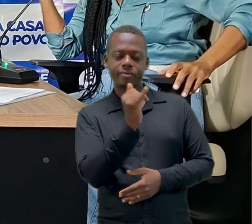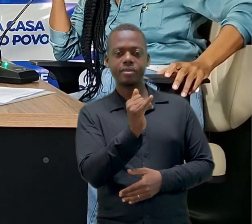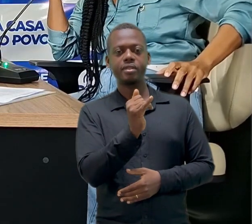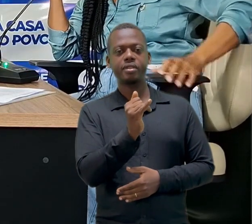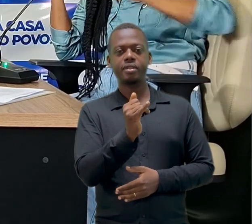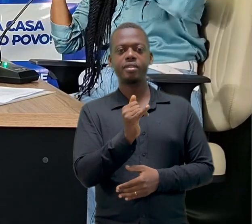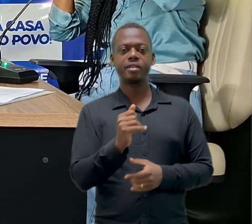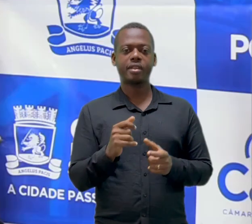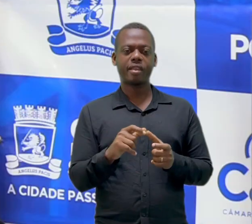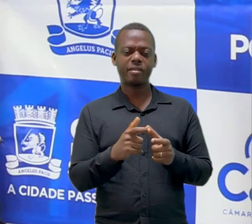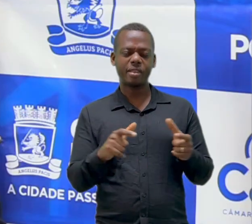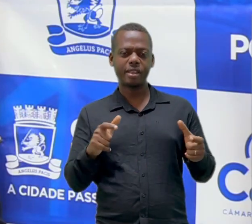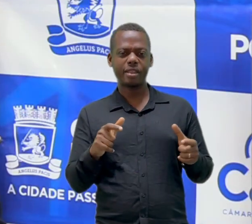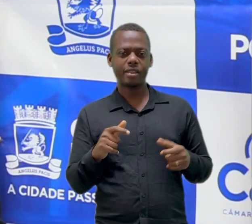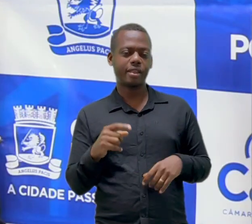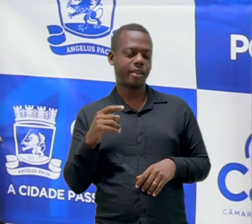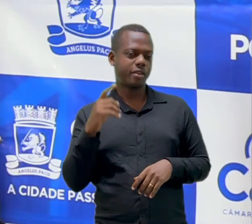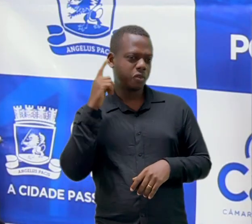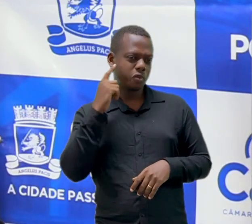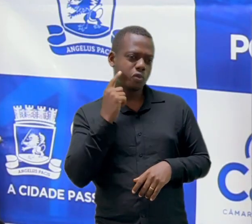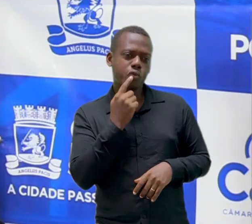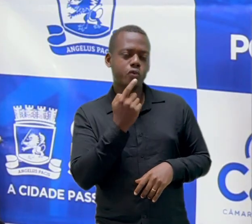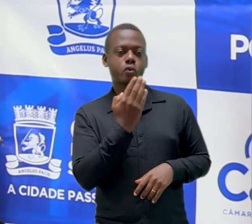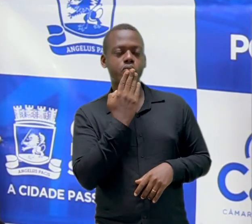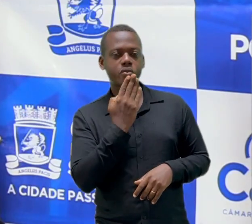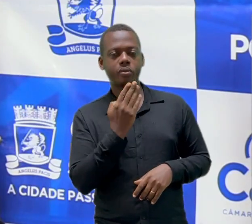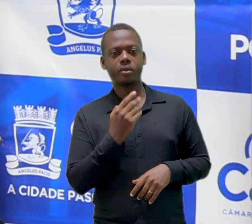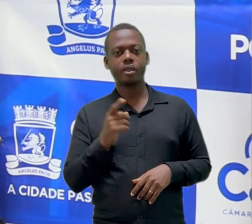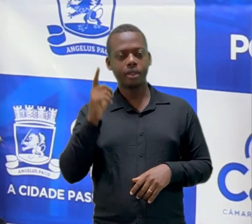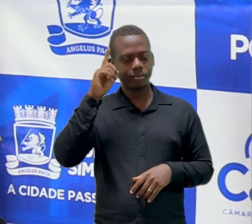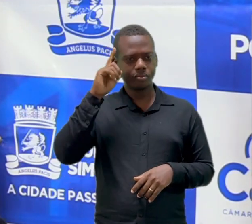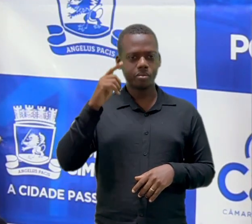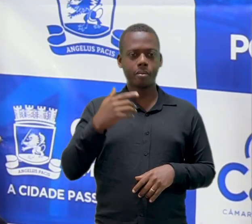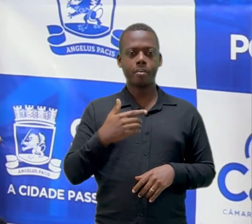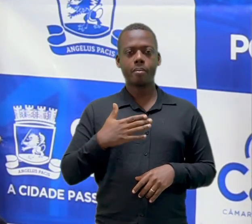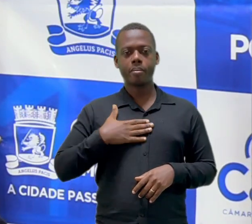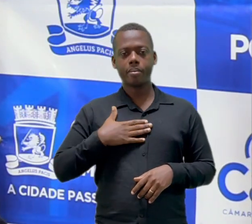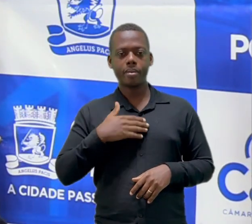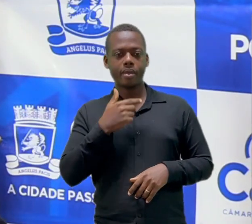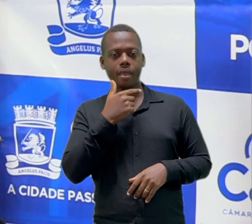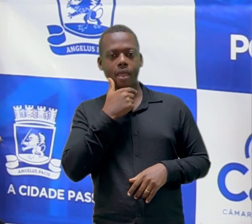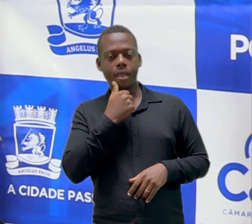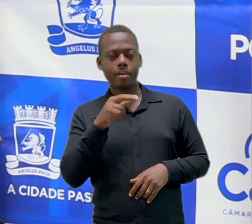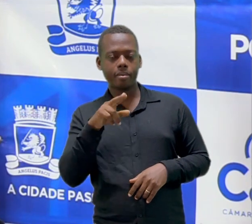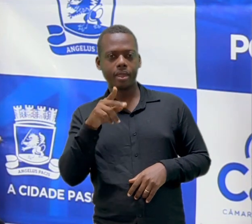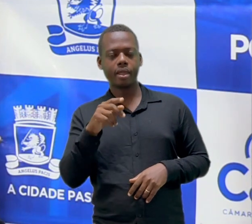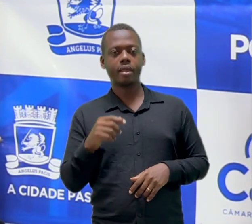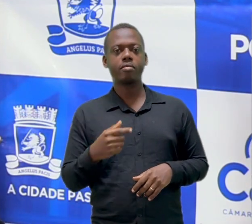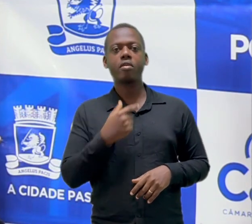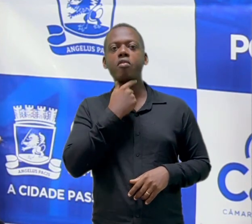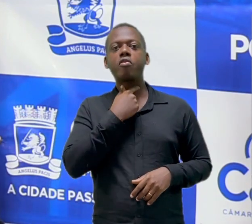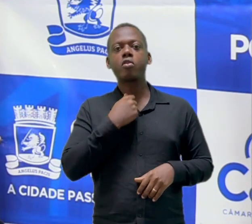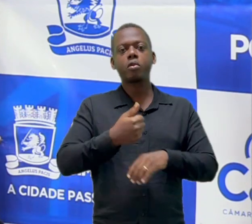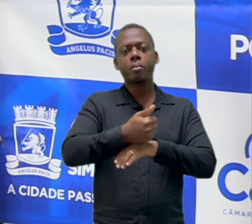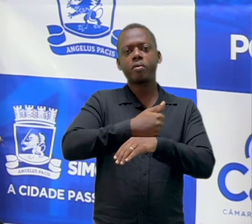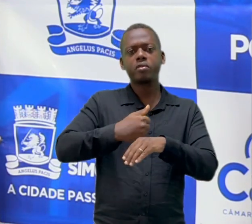Aí chama de mudinho, aí chama de surdo mudo. Isso aí. Até que um dia, minha irmã ela é fonoaudióloga, Caritas, da hora, e ela